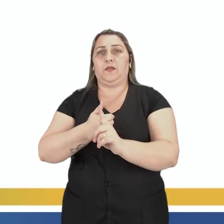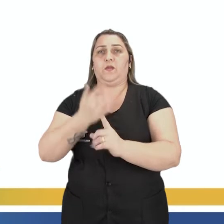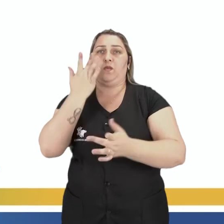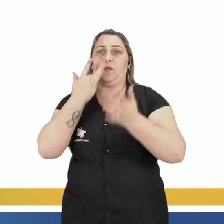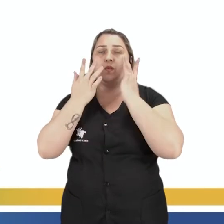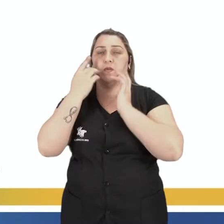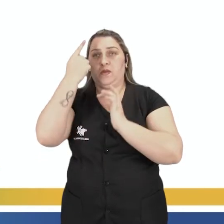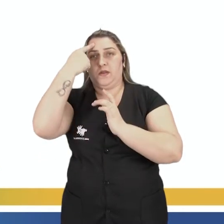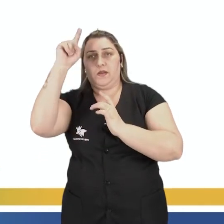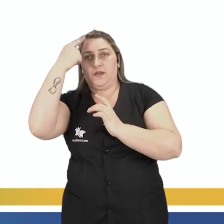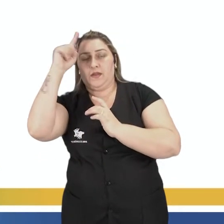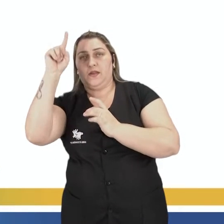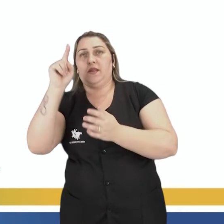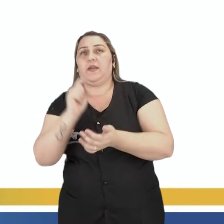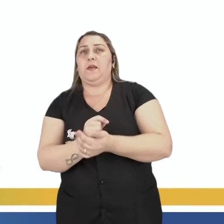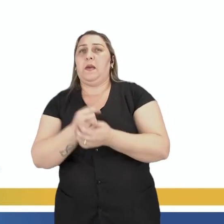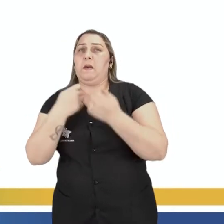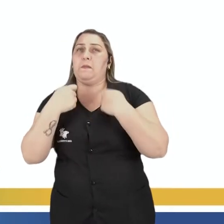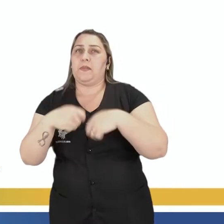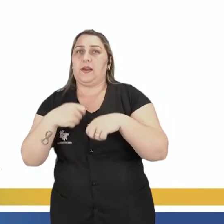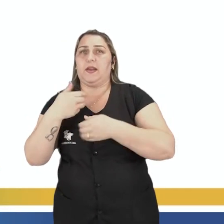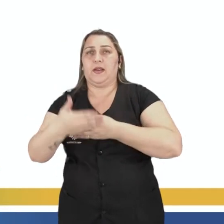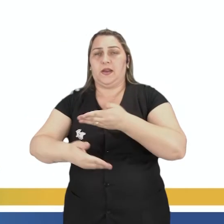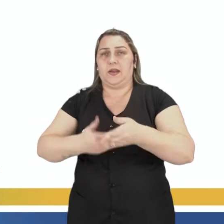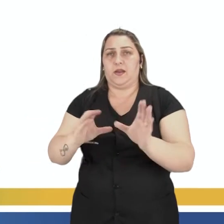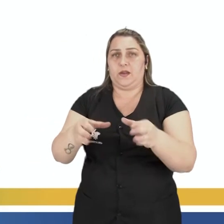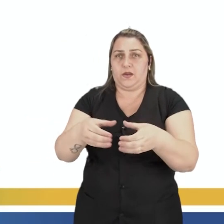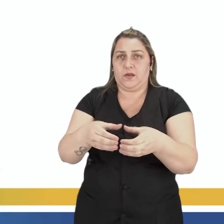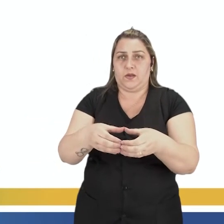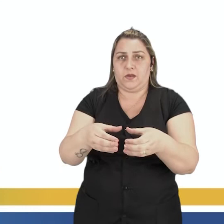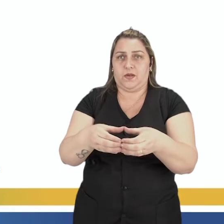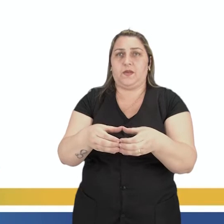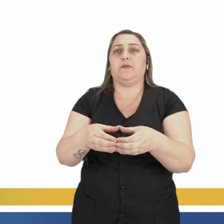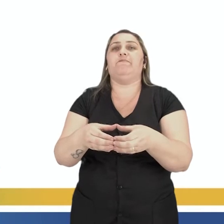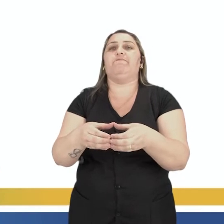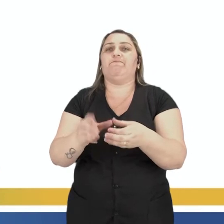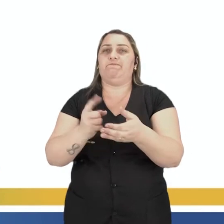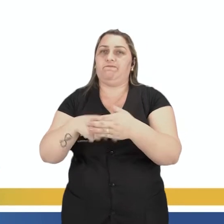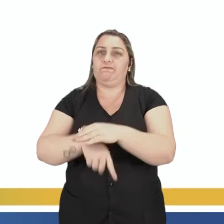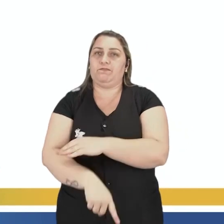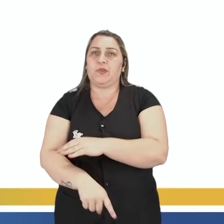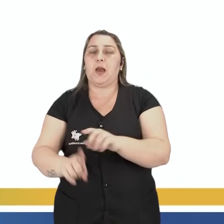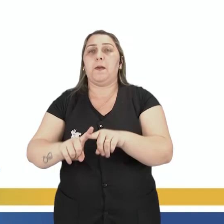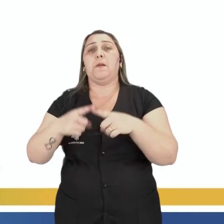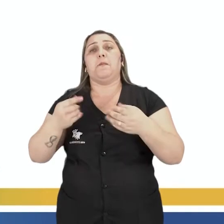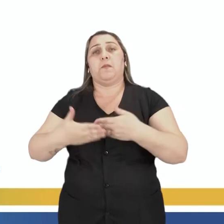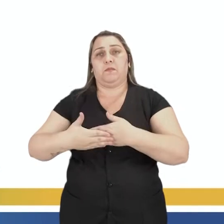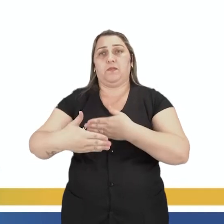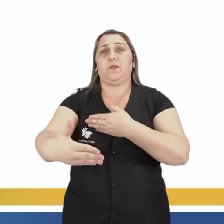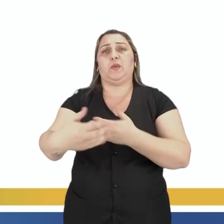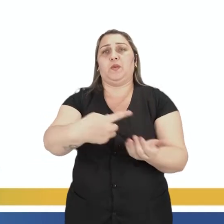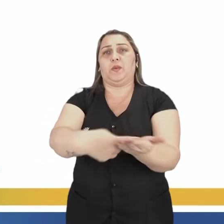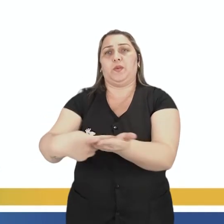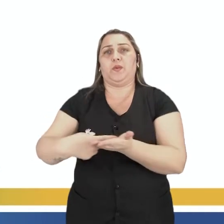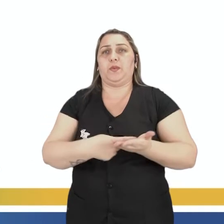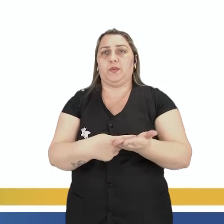teatro improvisacional requer relacionamento de grupo muito intenso, pois é a partir do